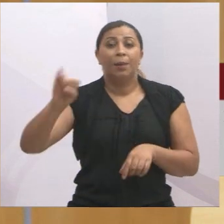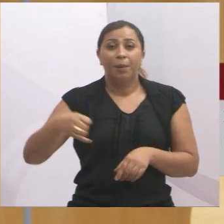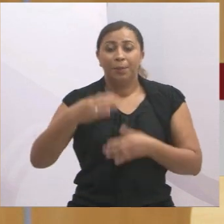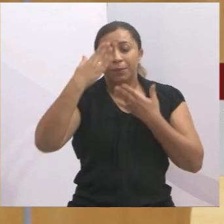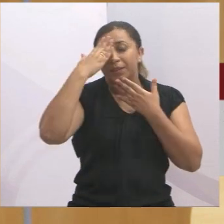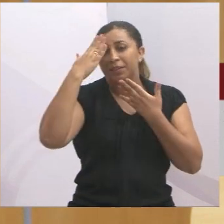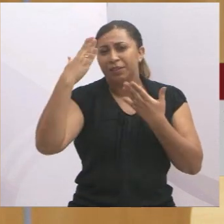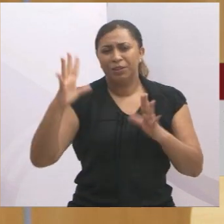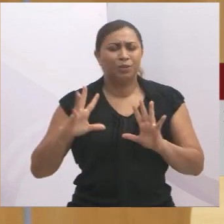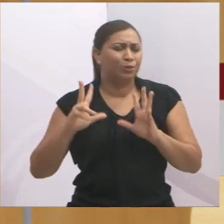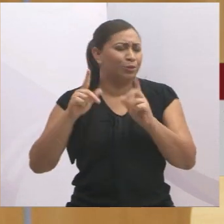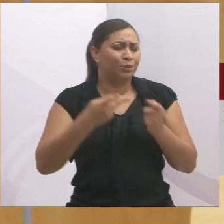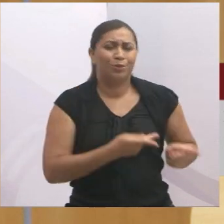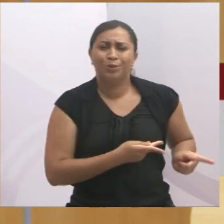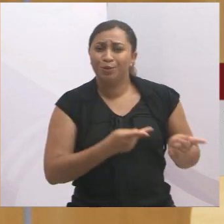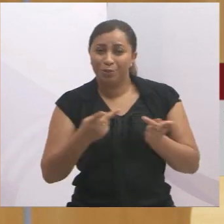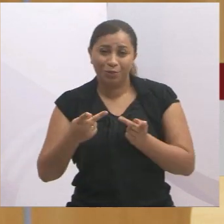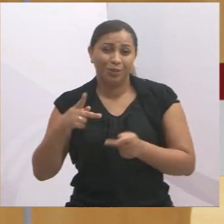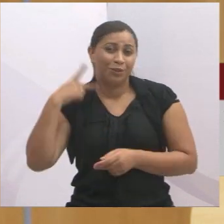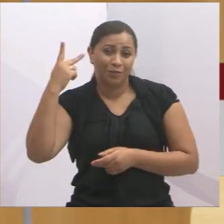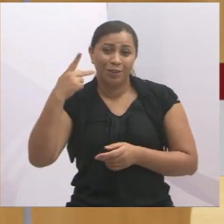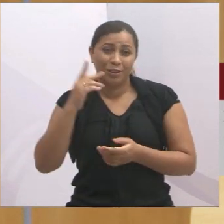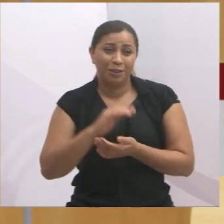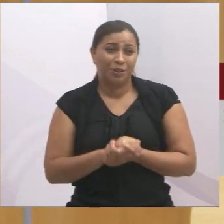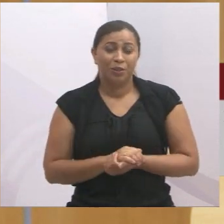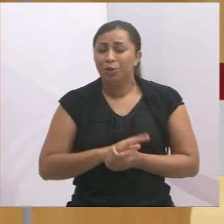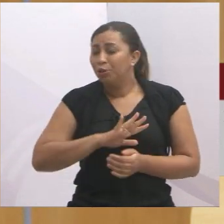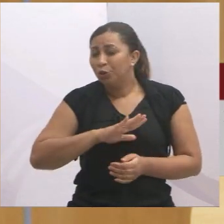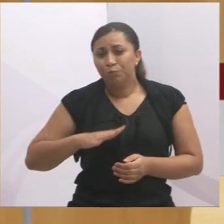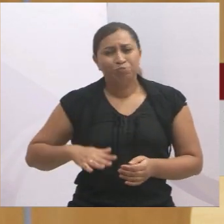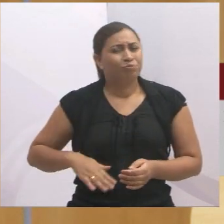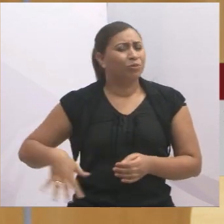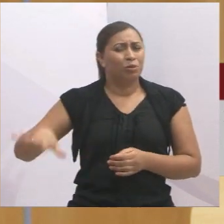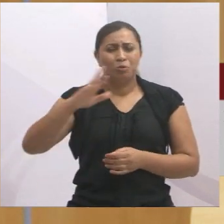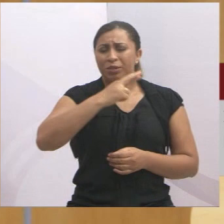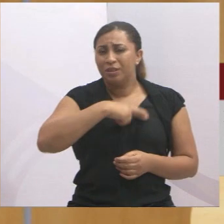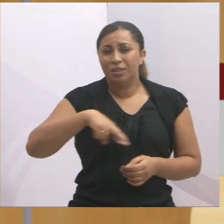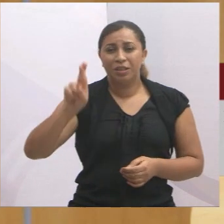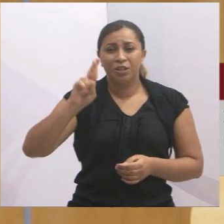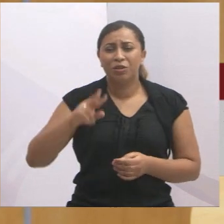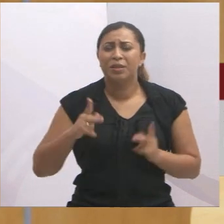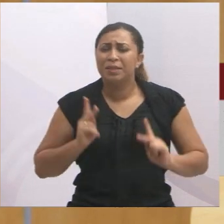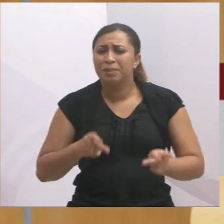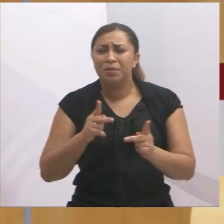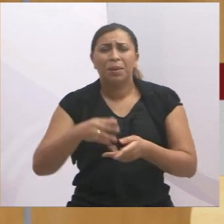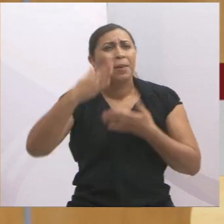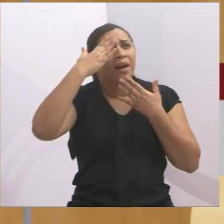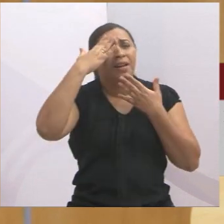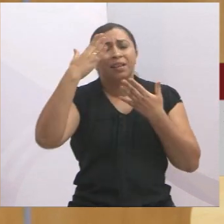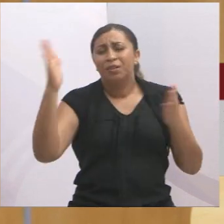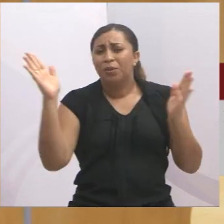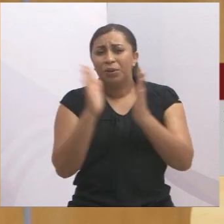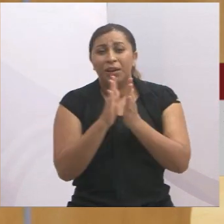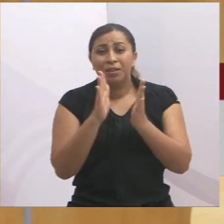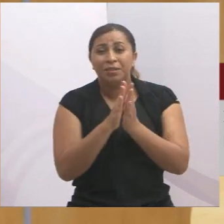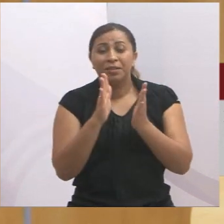agradecer todos os convites enquanto vereador, todos os respeitos, cada oração que eu